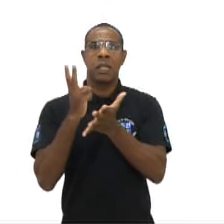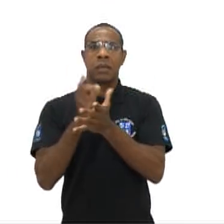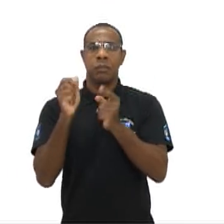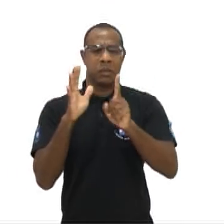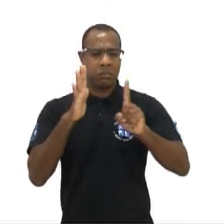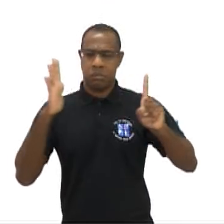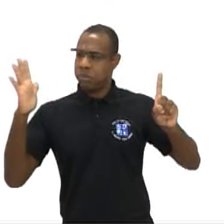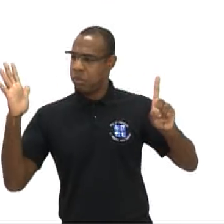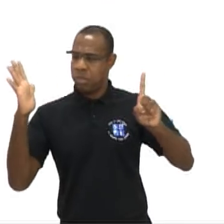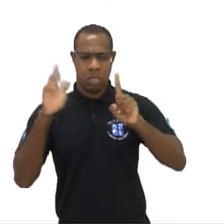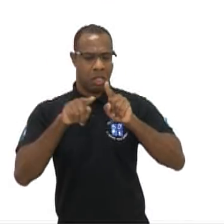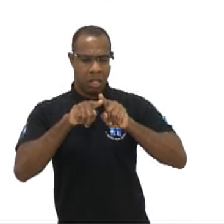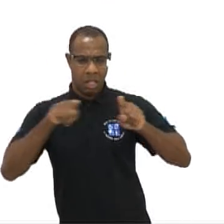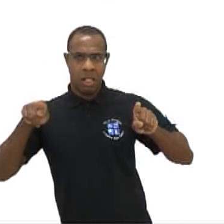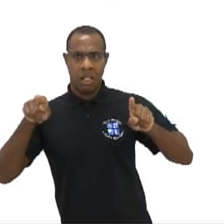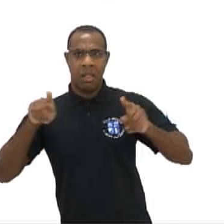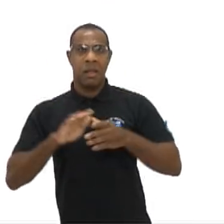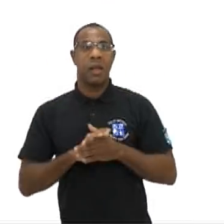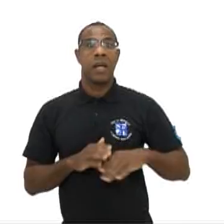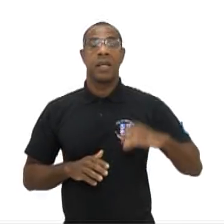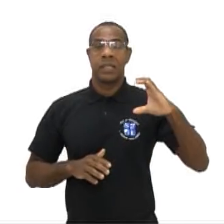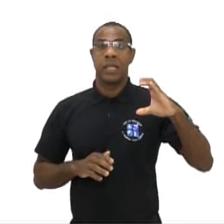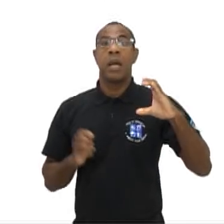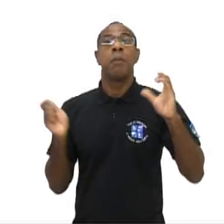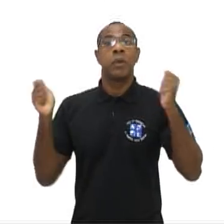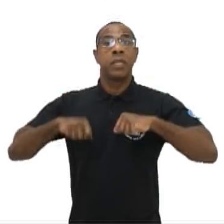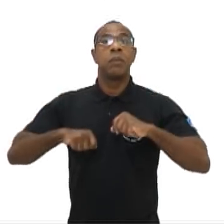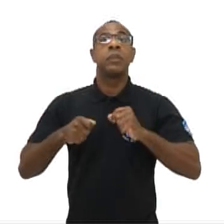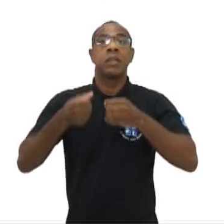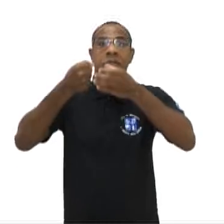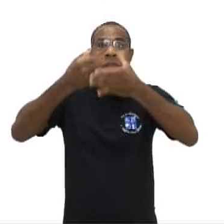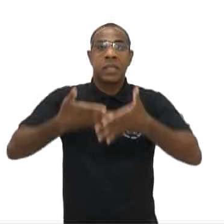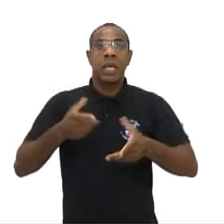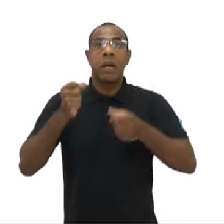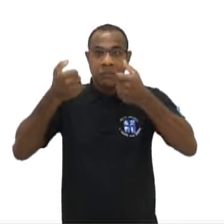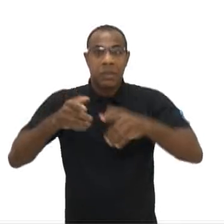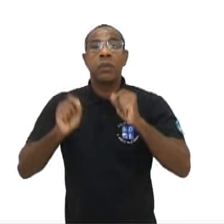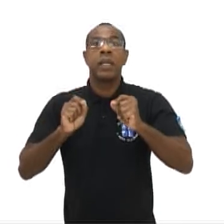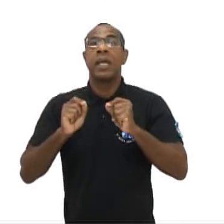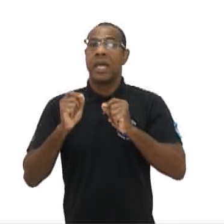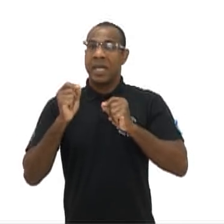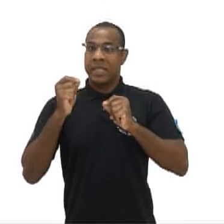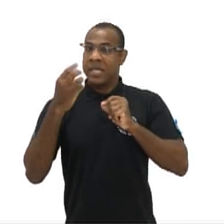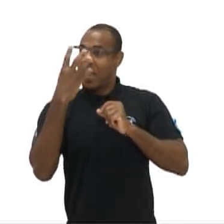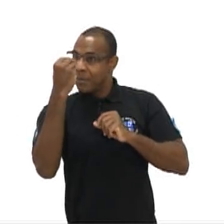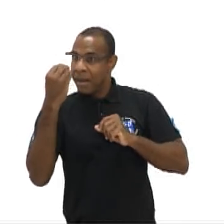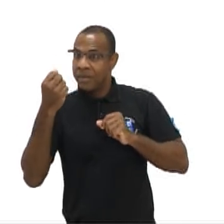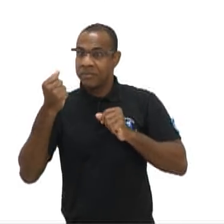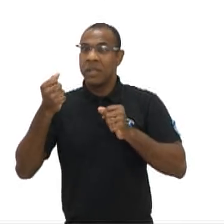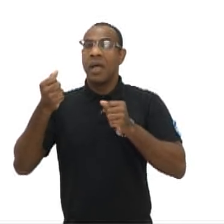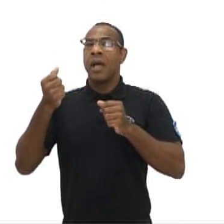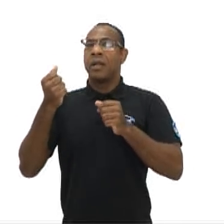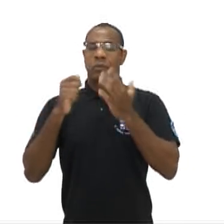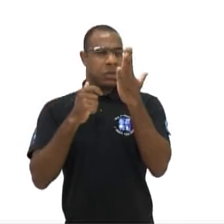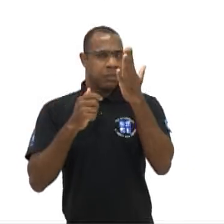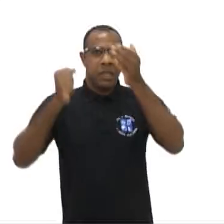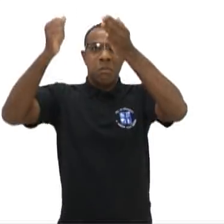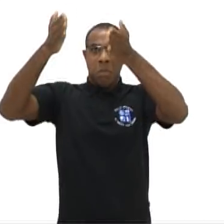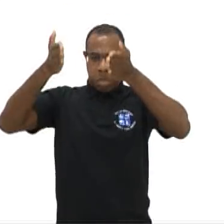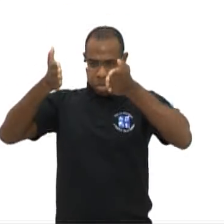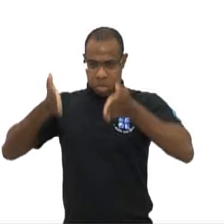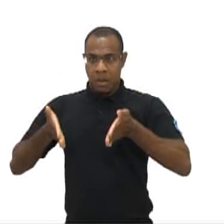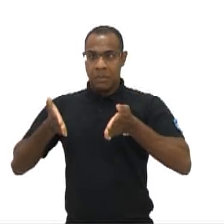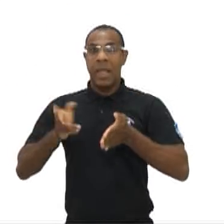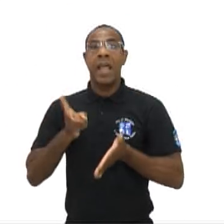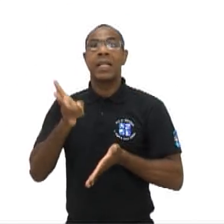o espelho. E letra C. Podemos definir que a imagem no espelho plano é sempre... Então, um tempinho para vocês pensarem nas respostas